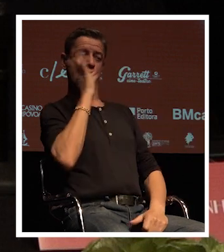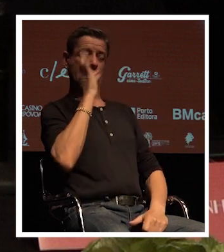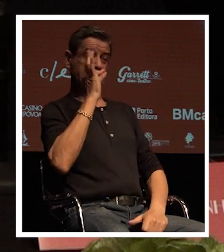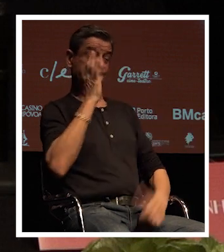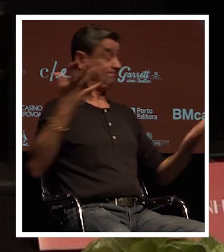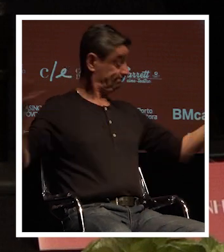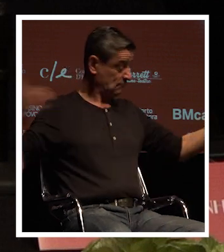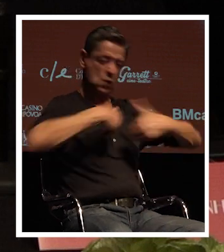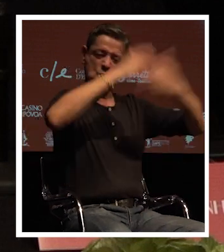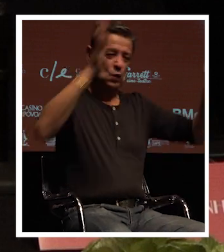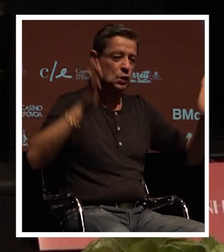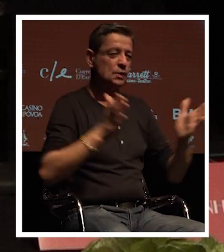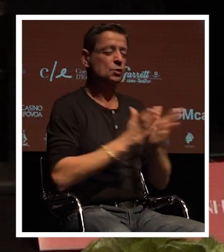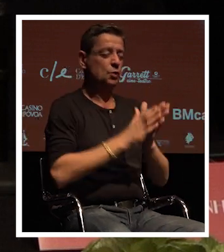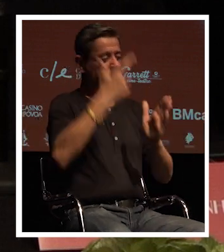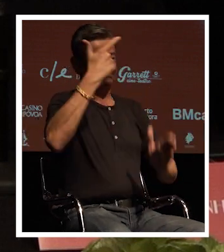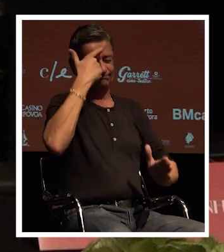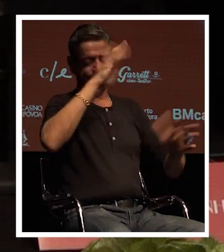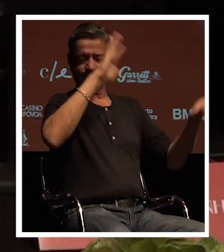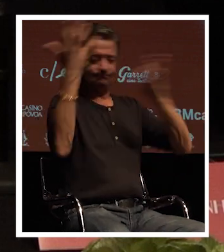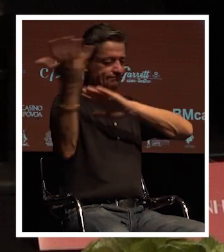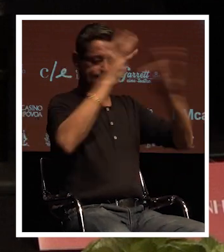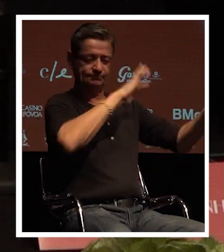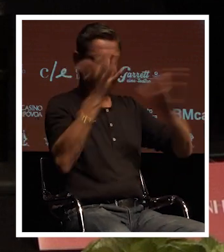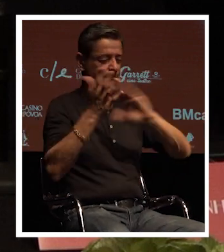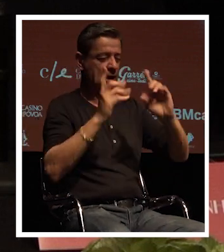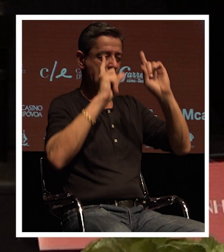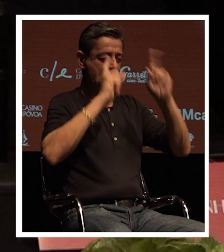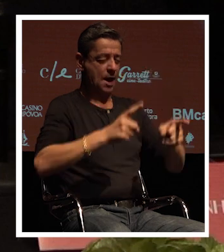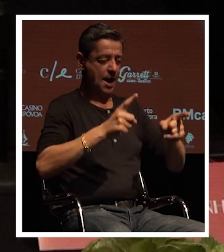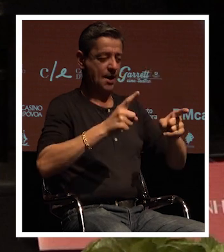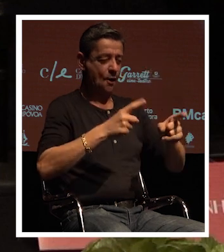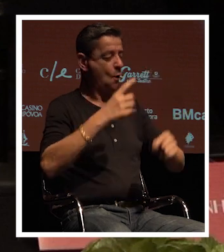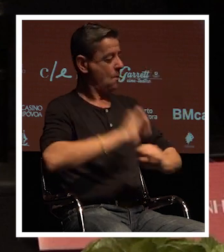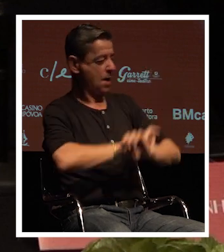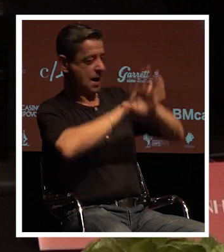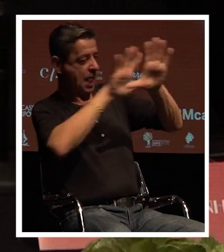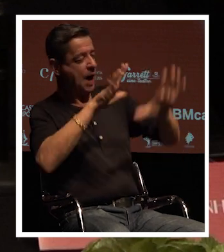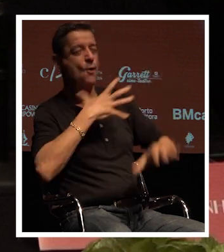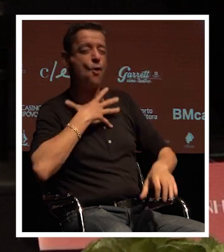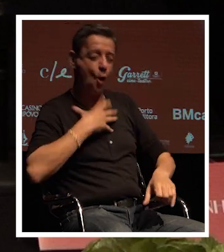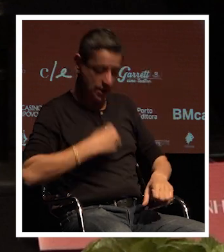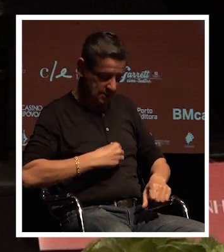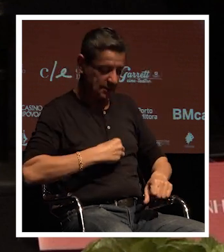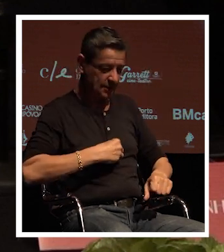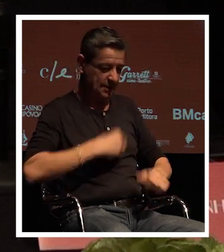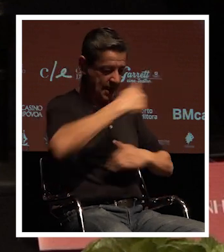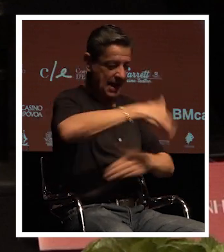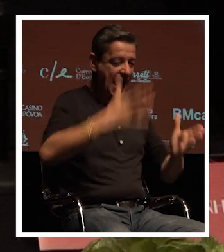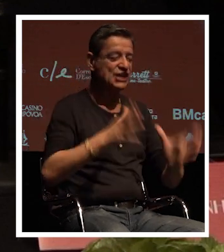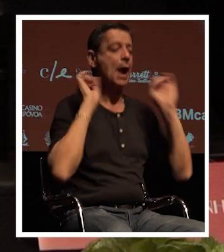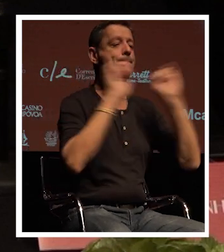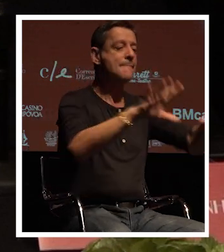neurótico surto Psicótico negócio erótico narcótico a TV ou ópio o gosto sórdido na caixa